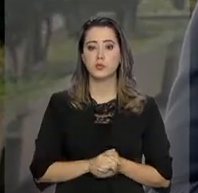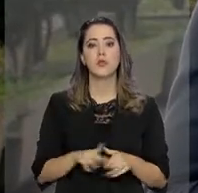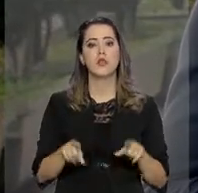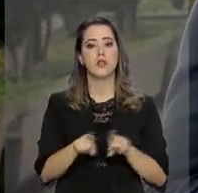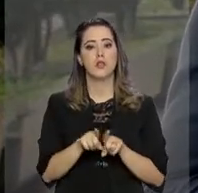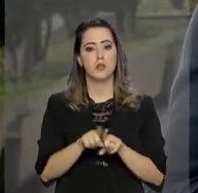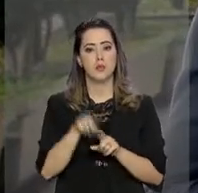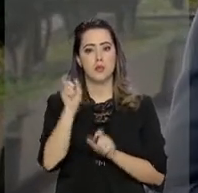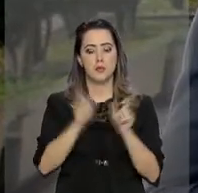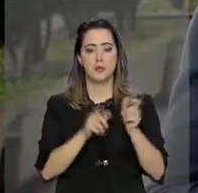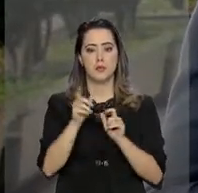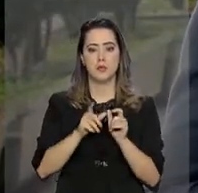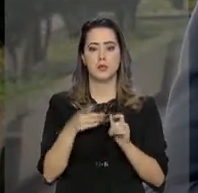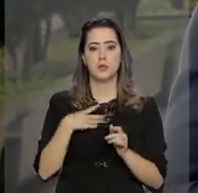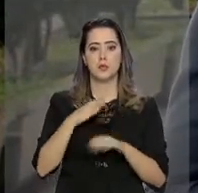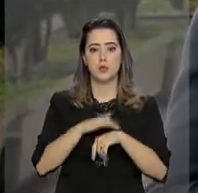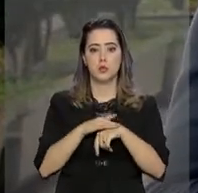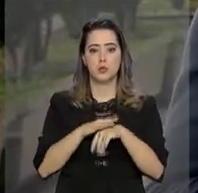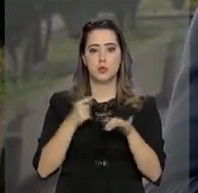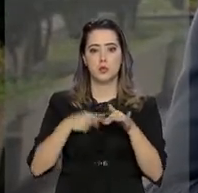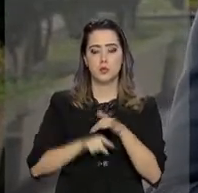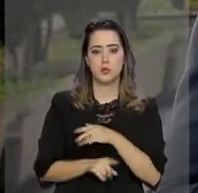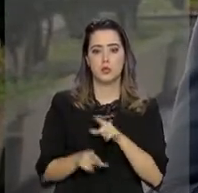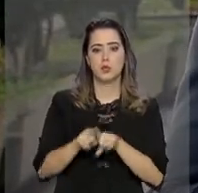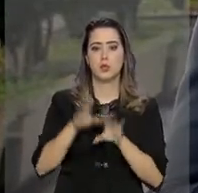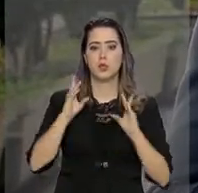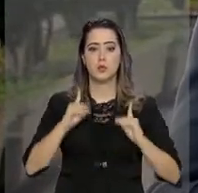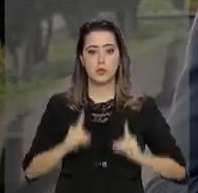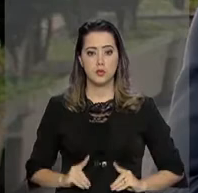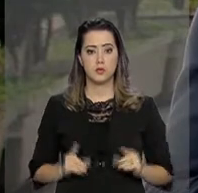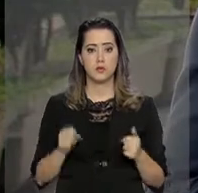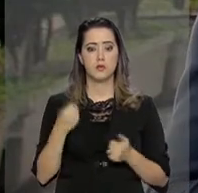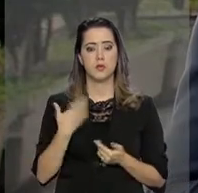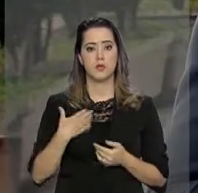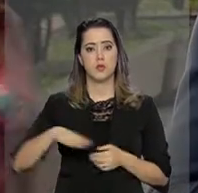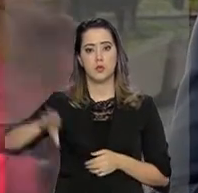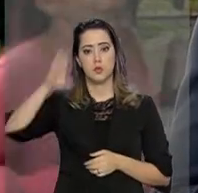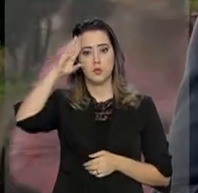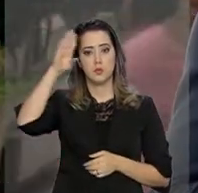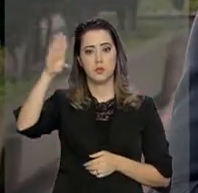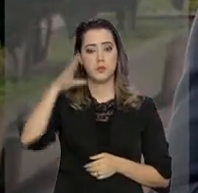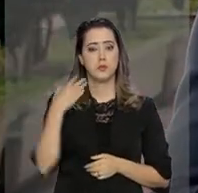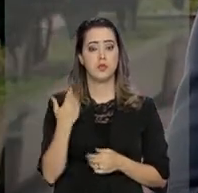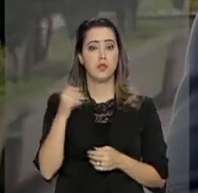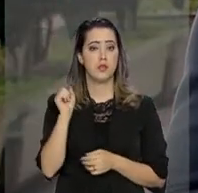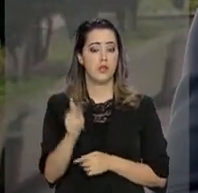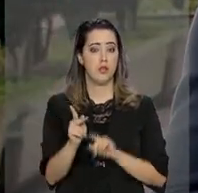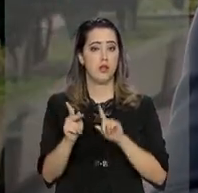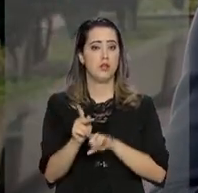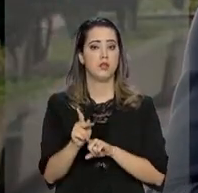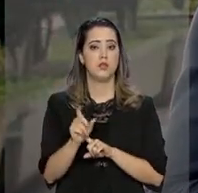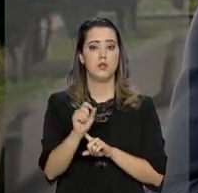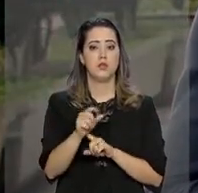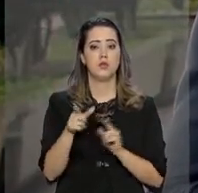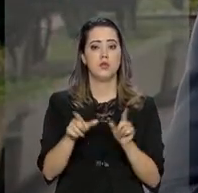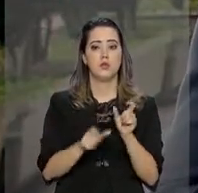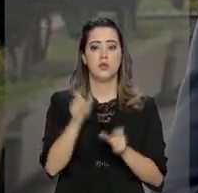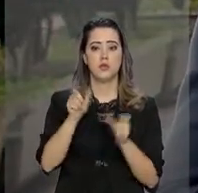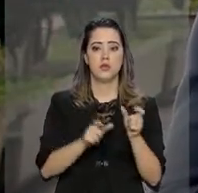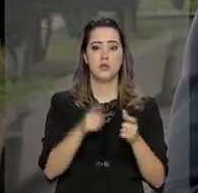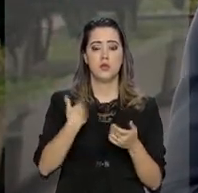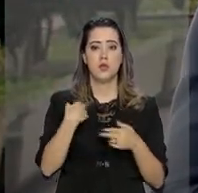lei deles pessoas com doenças graves deficiências militares da reserva aposentados e